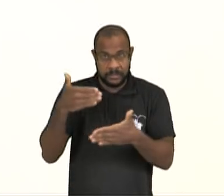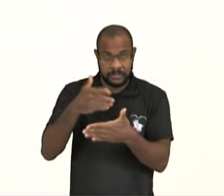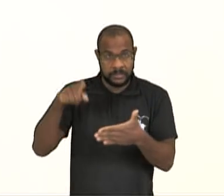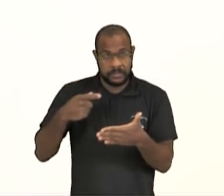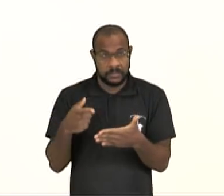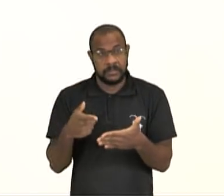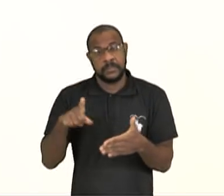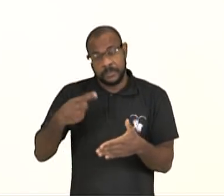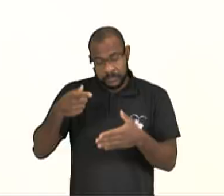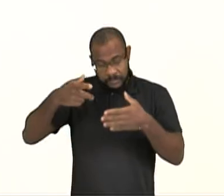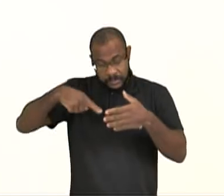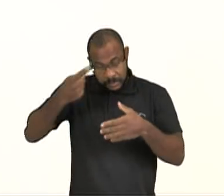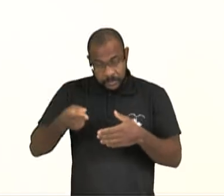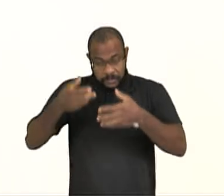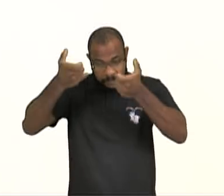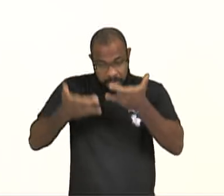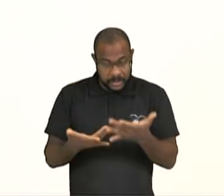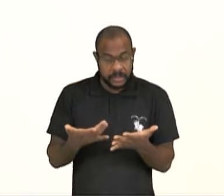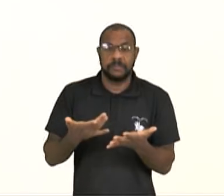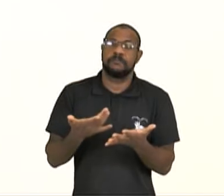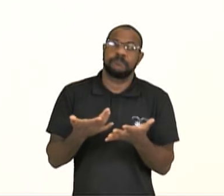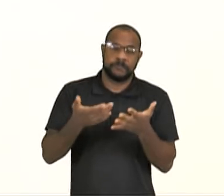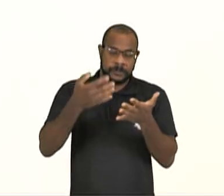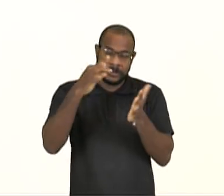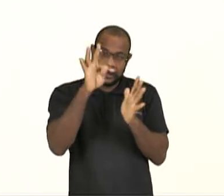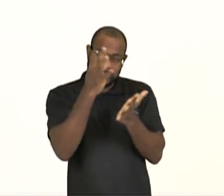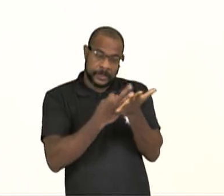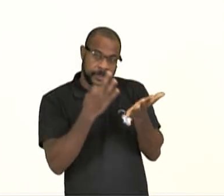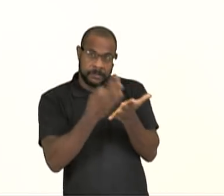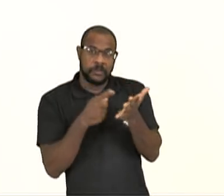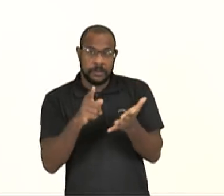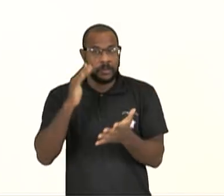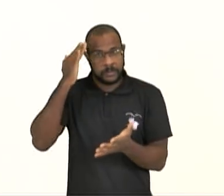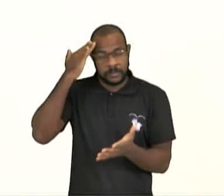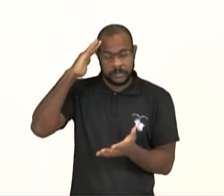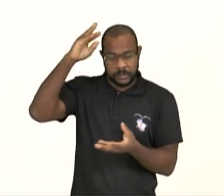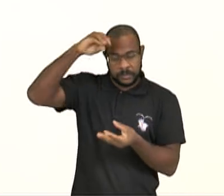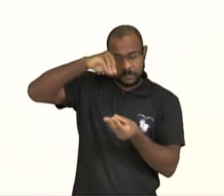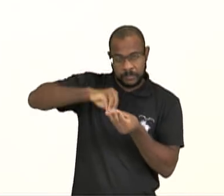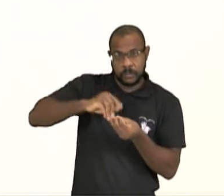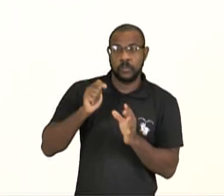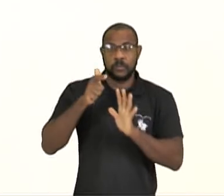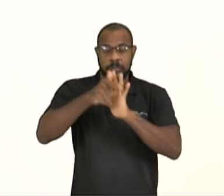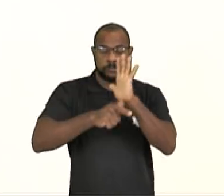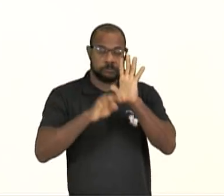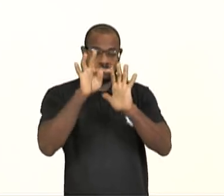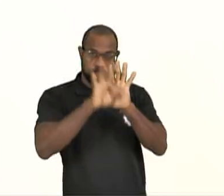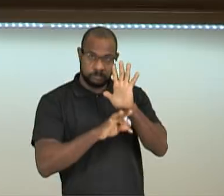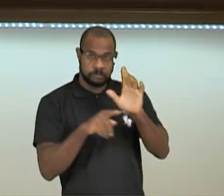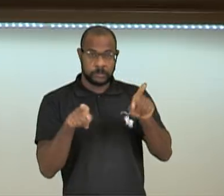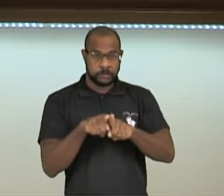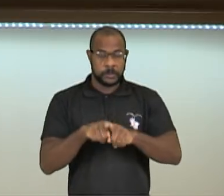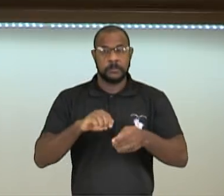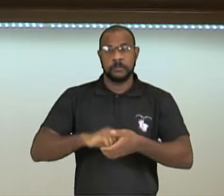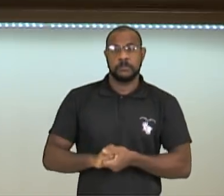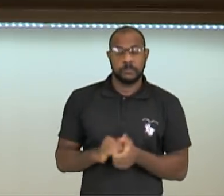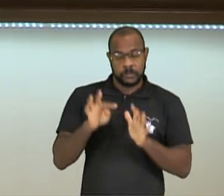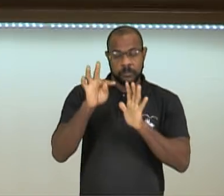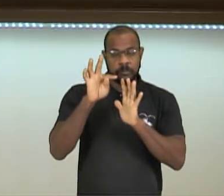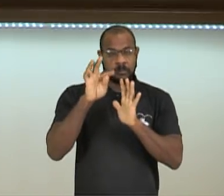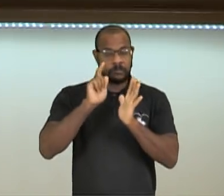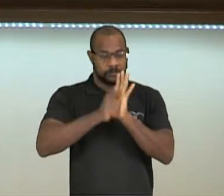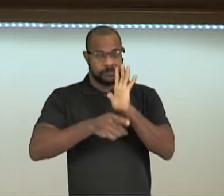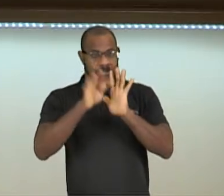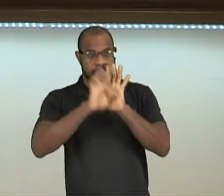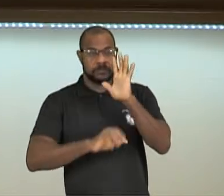seguida vamos trabalhar alguns textos para que você possa entender melhor esse gênero textual. Gênero textual é